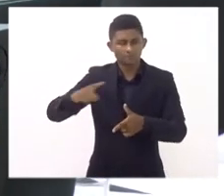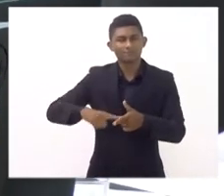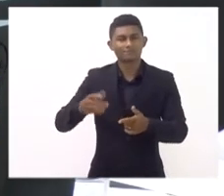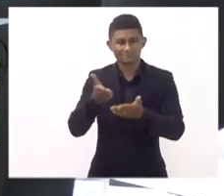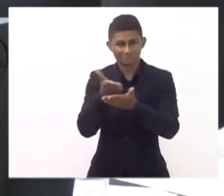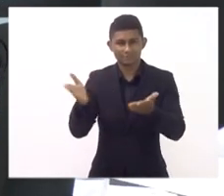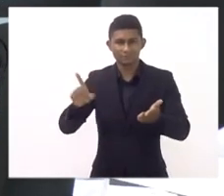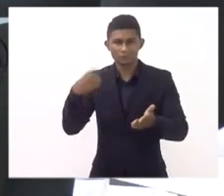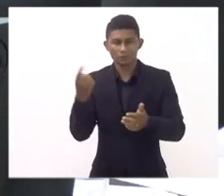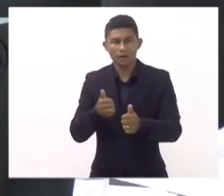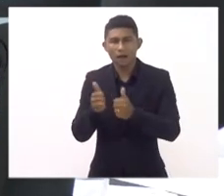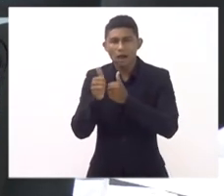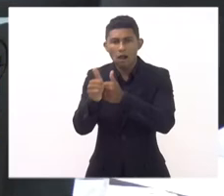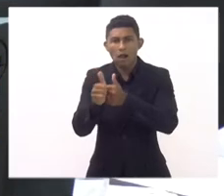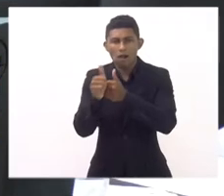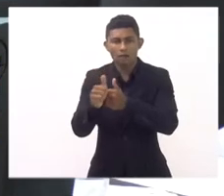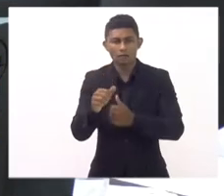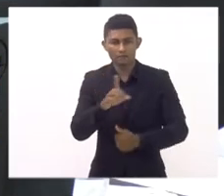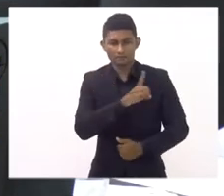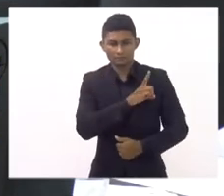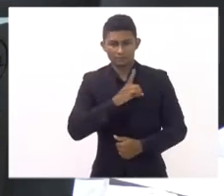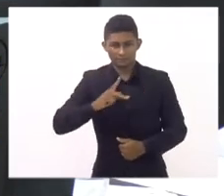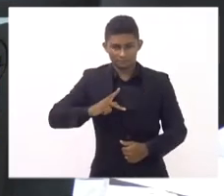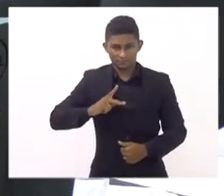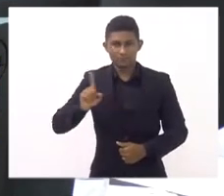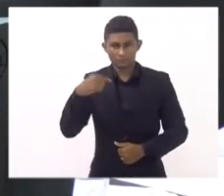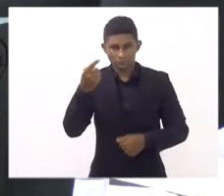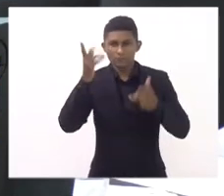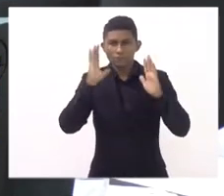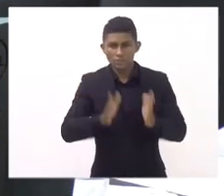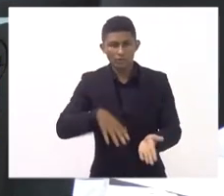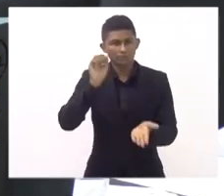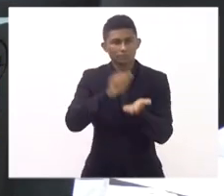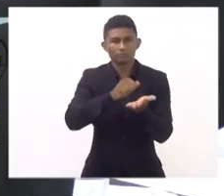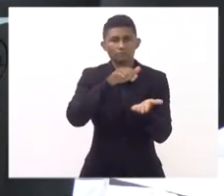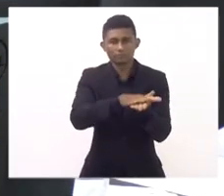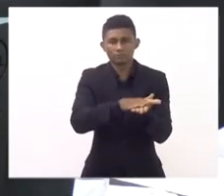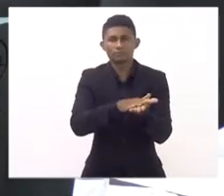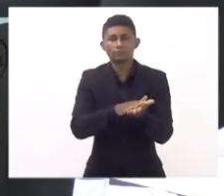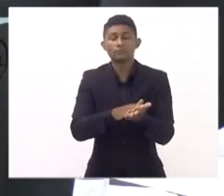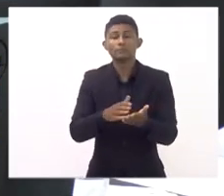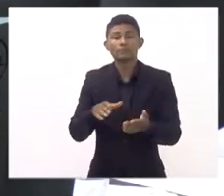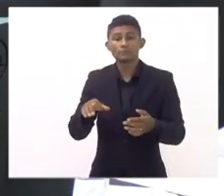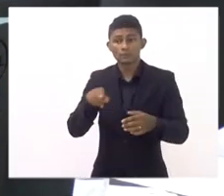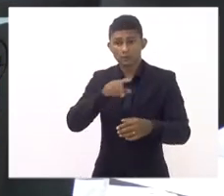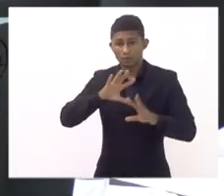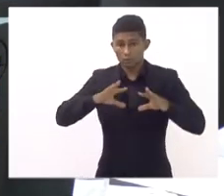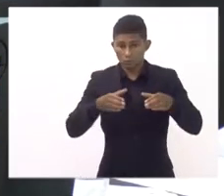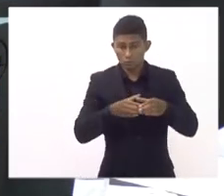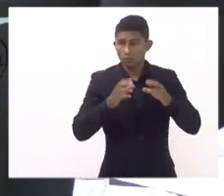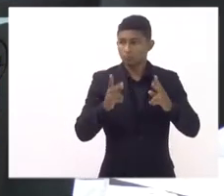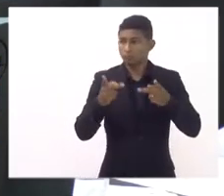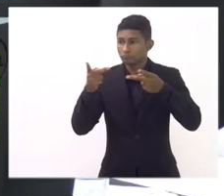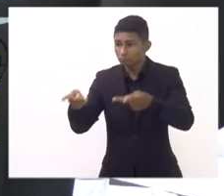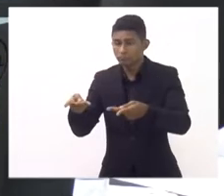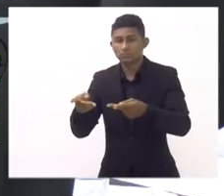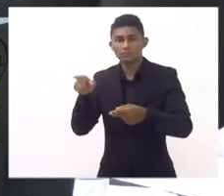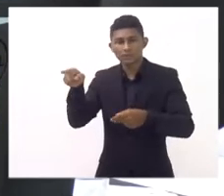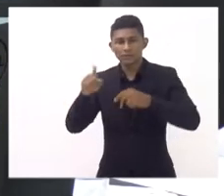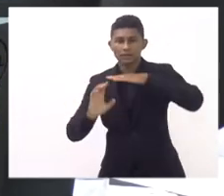perto. Acionamos a Defensoria Pública, acionamos a Secretaria de Estado de Educação, a nossa equipe esteve aí, chegou a se reunir com a empresa de